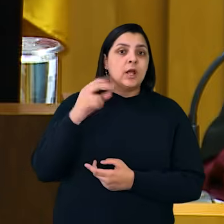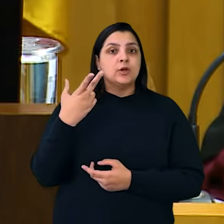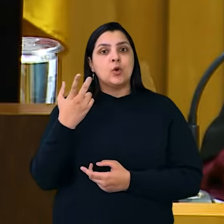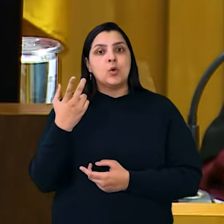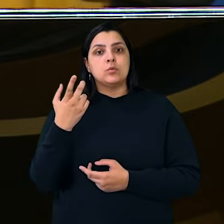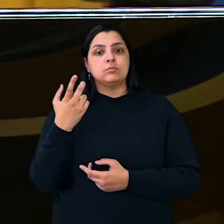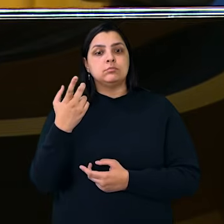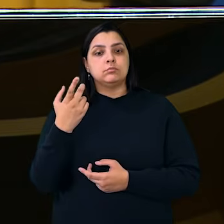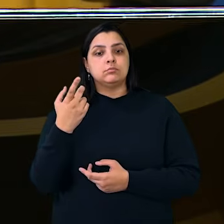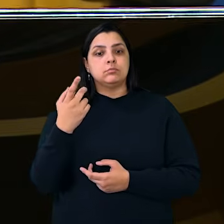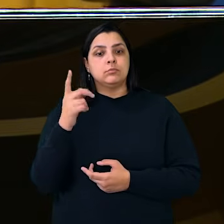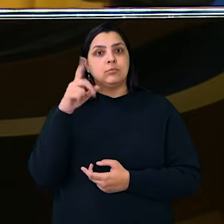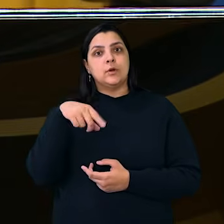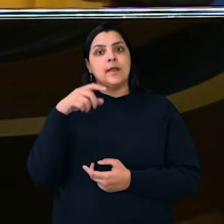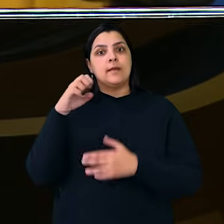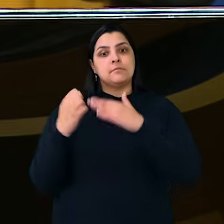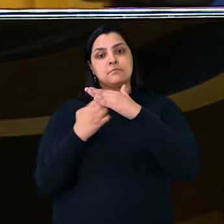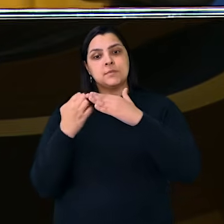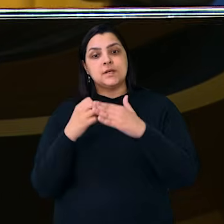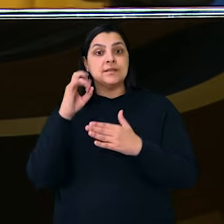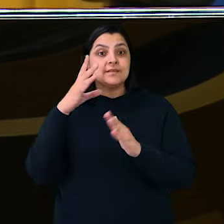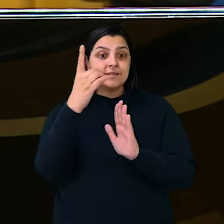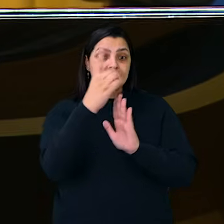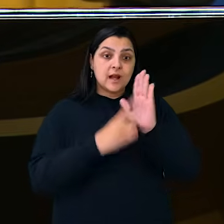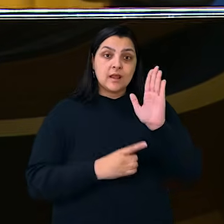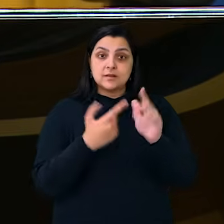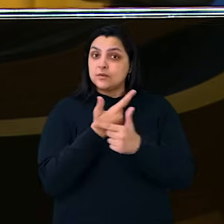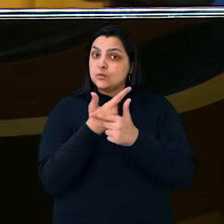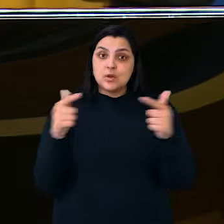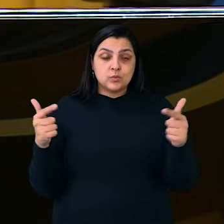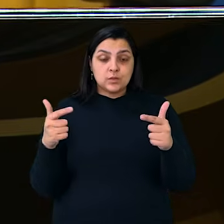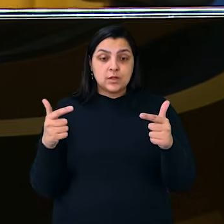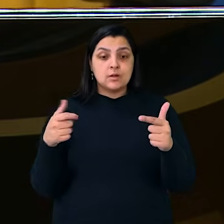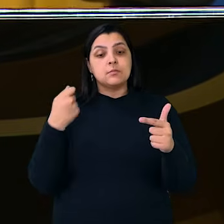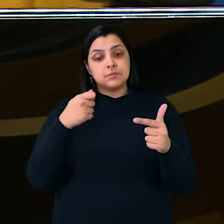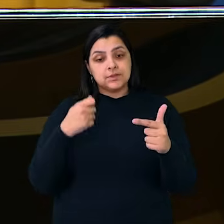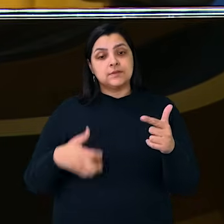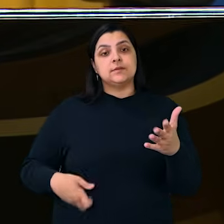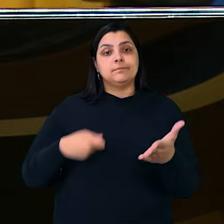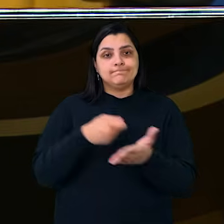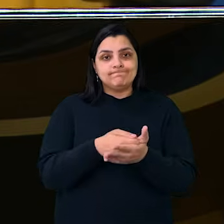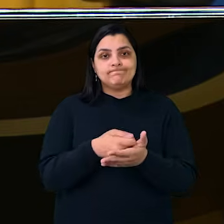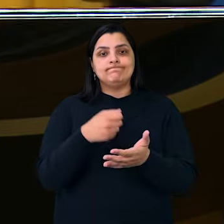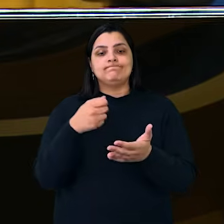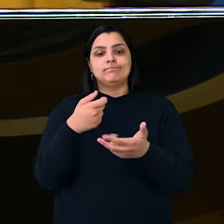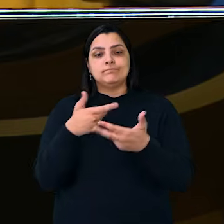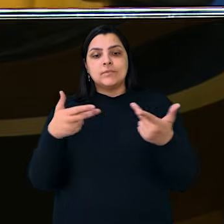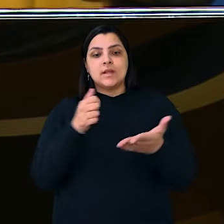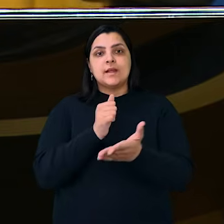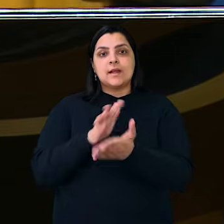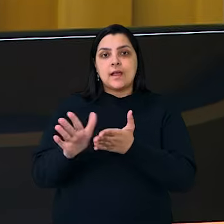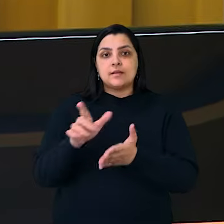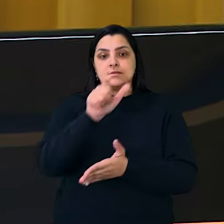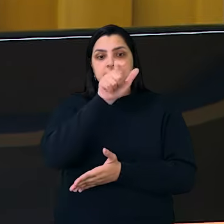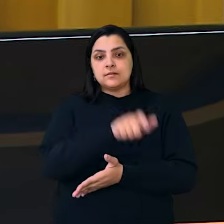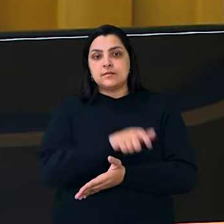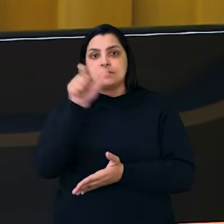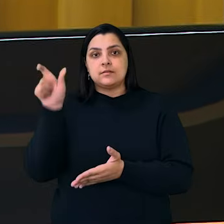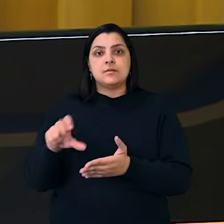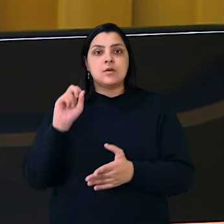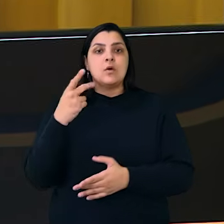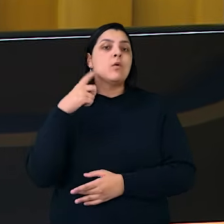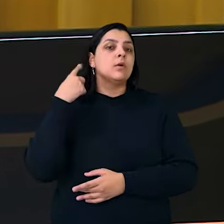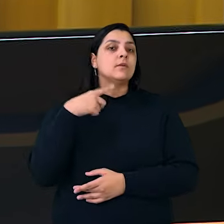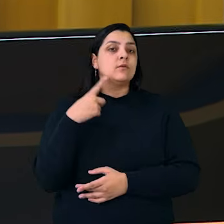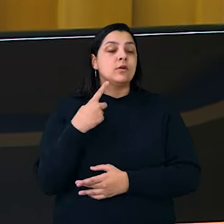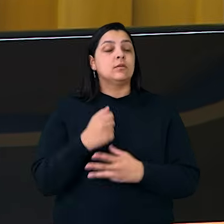ou empregador, basta a declaração de não possuir recursos para arcar com os custos do processo, assinada pela parte ou